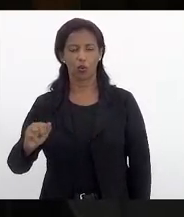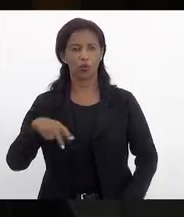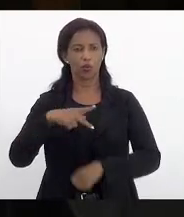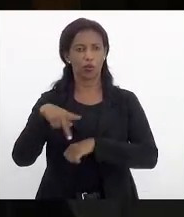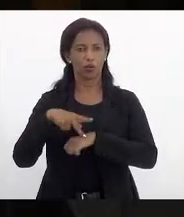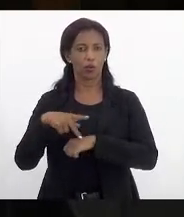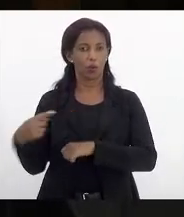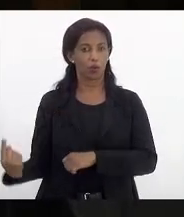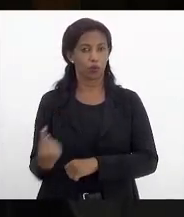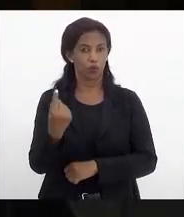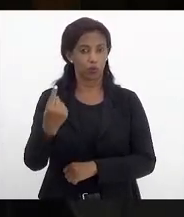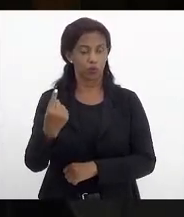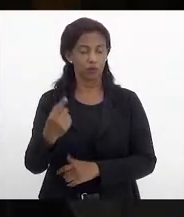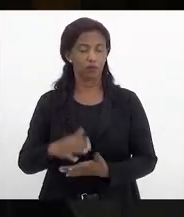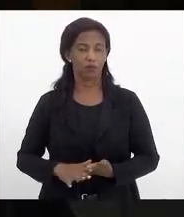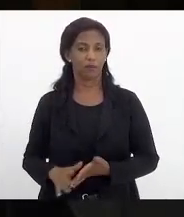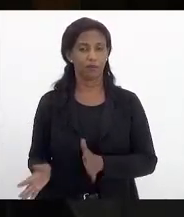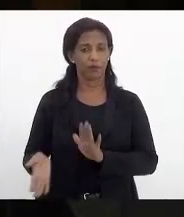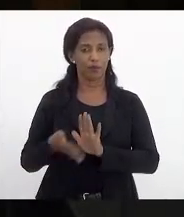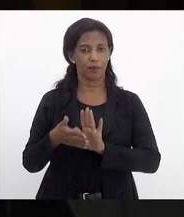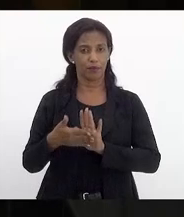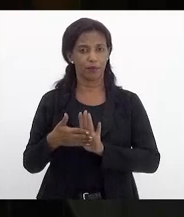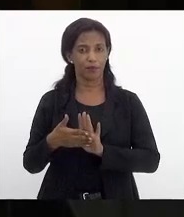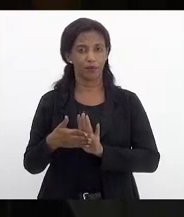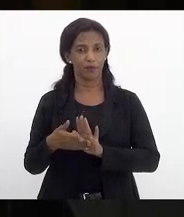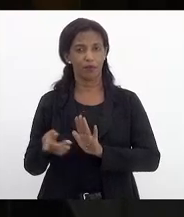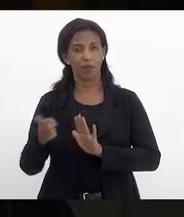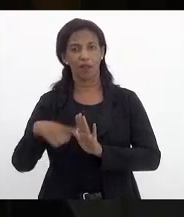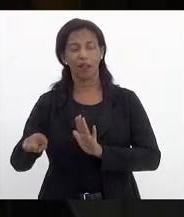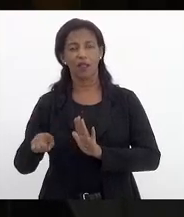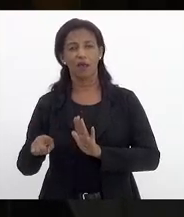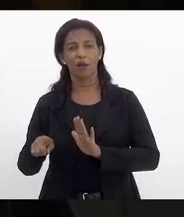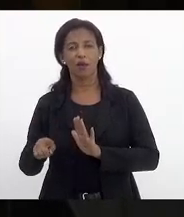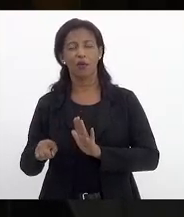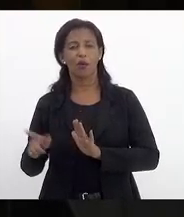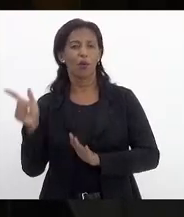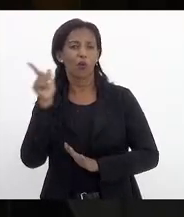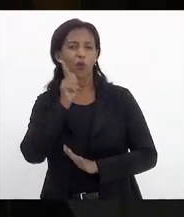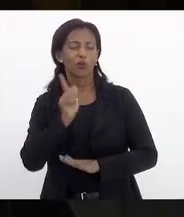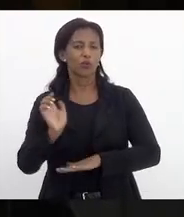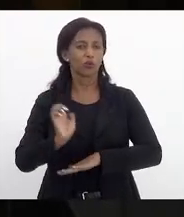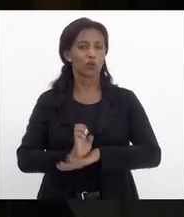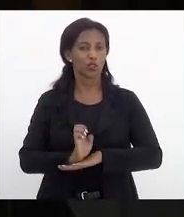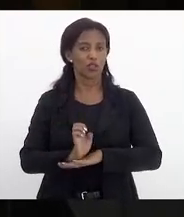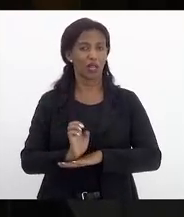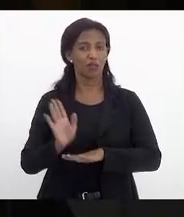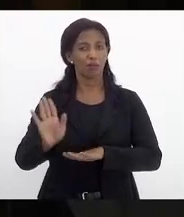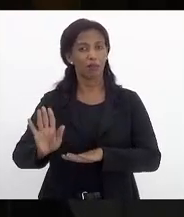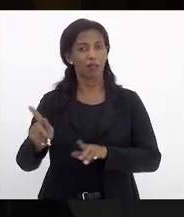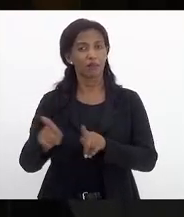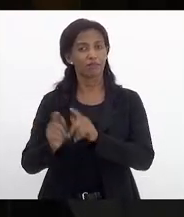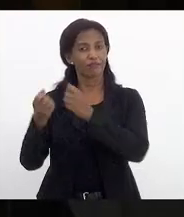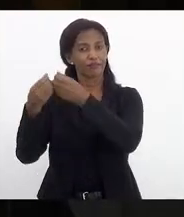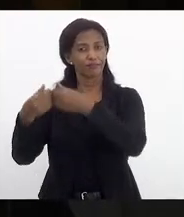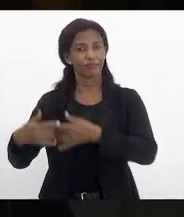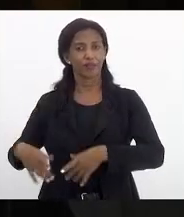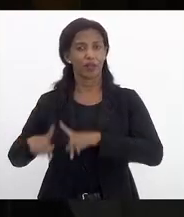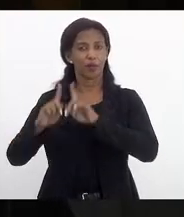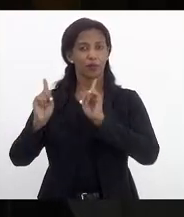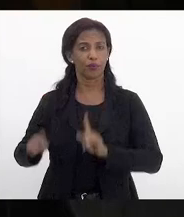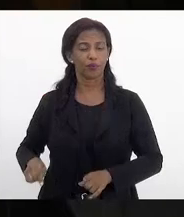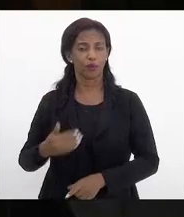única e exclusivamente não a recuperação do Estado, mas o desmonte do